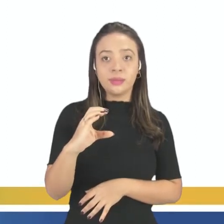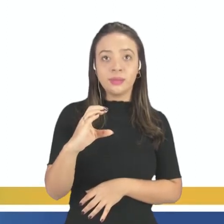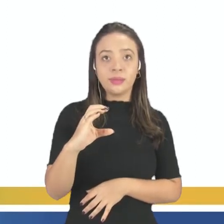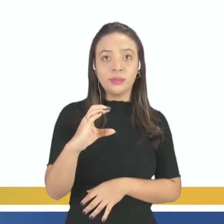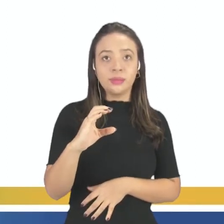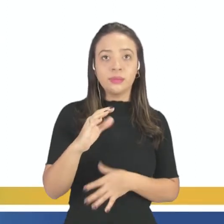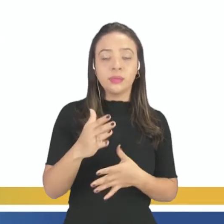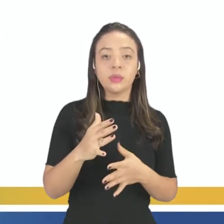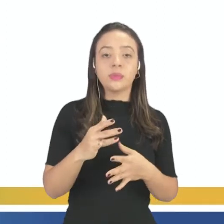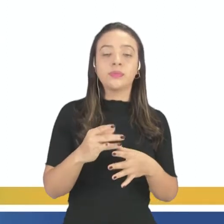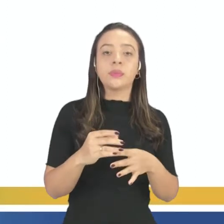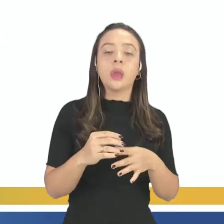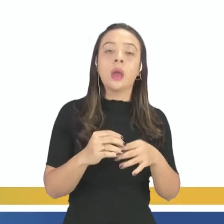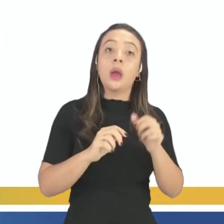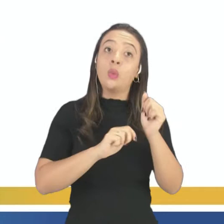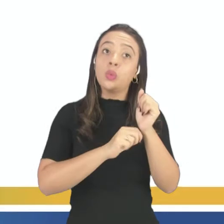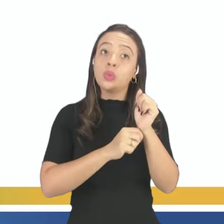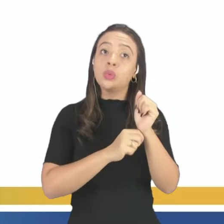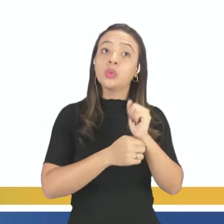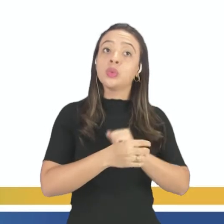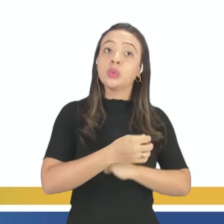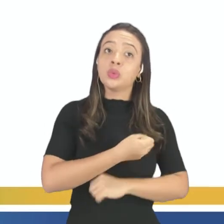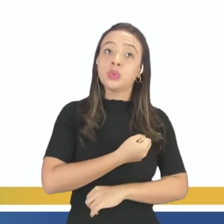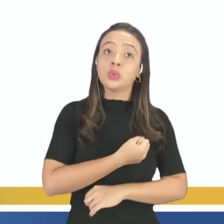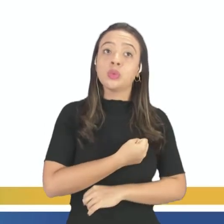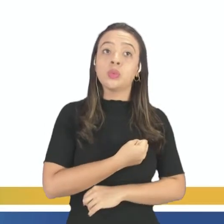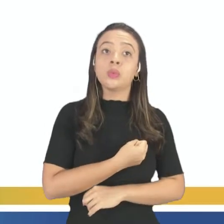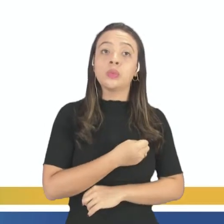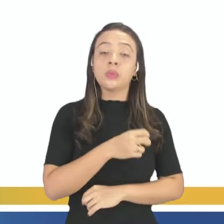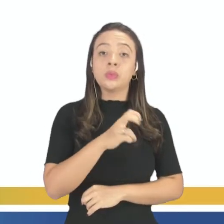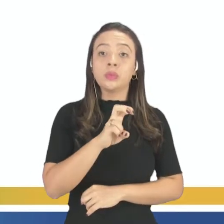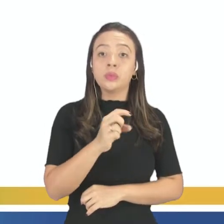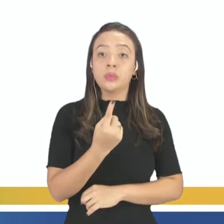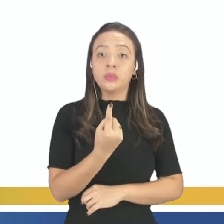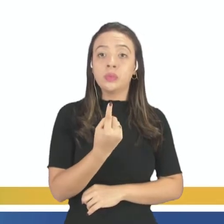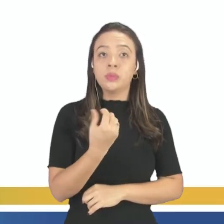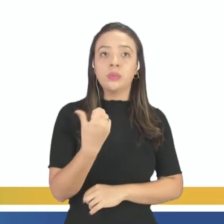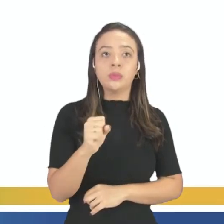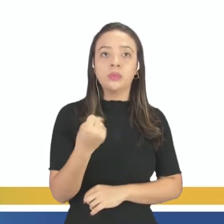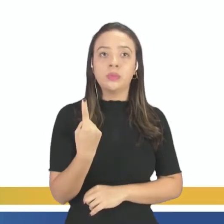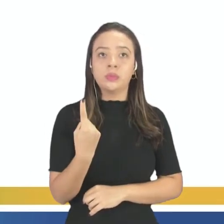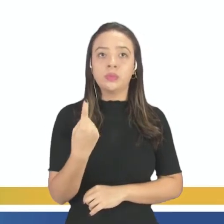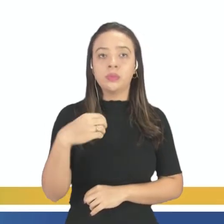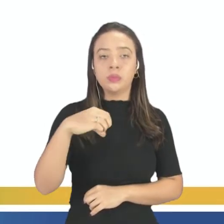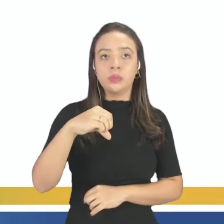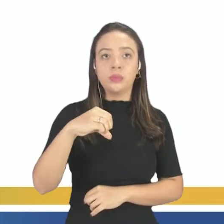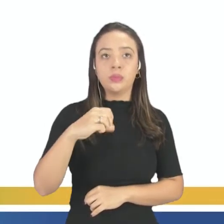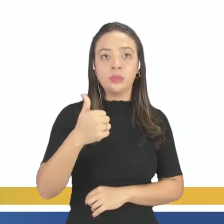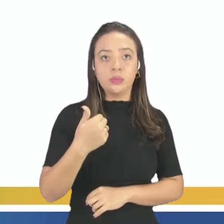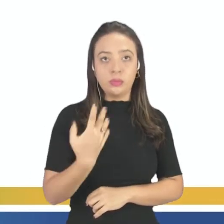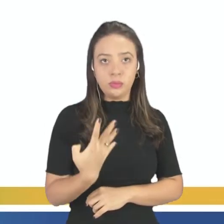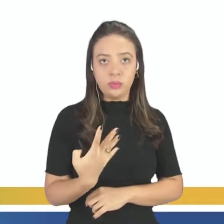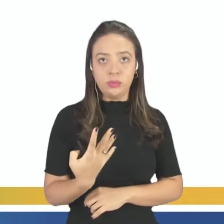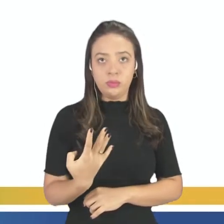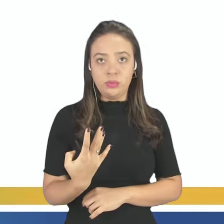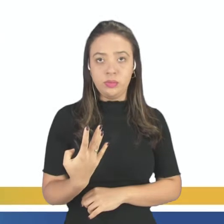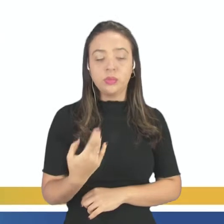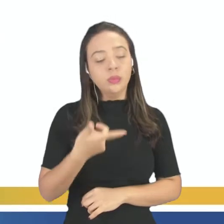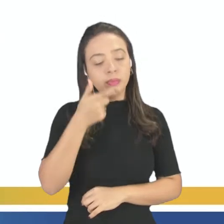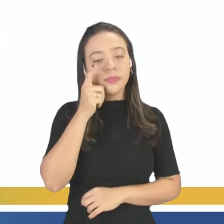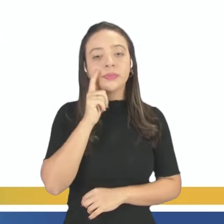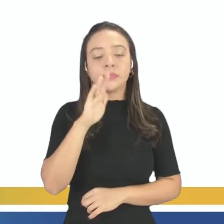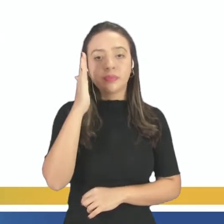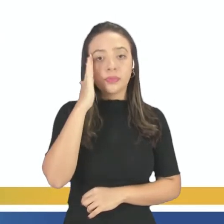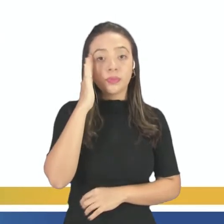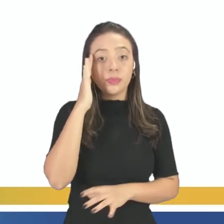A decodificação dos números 51, 81, 9, 14 será compreendida